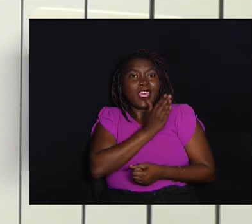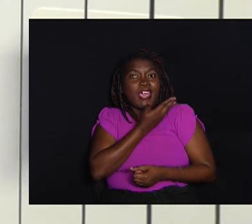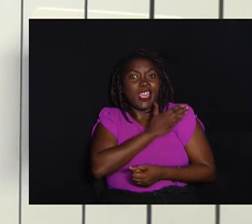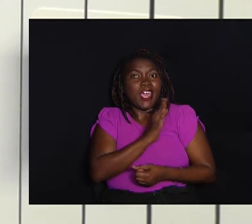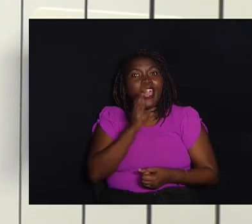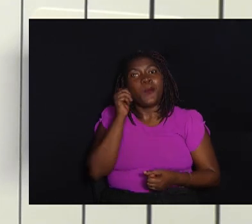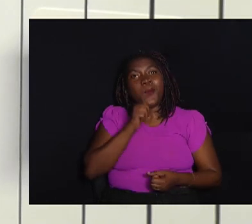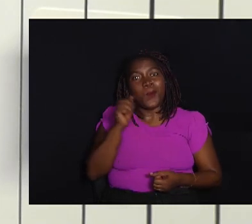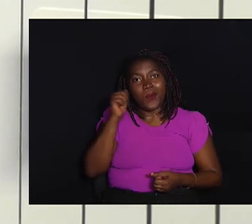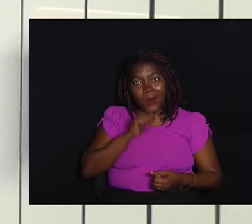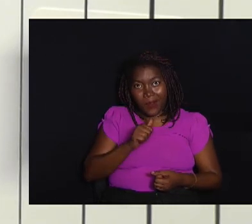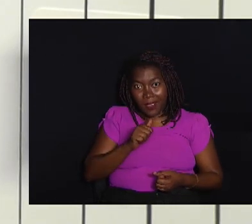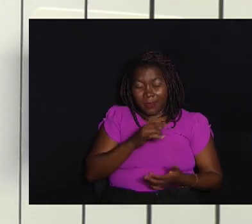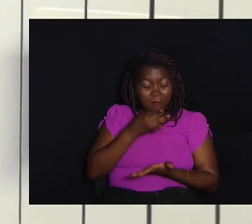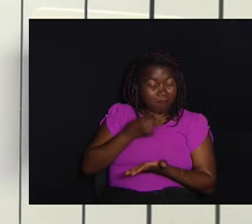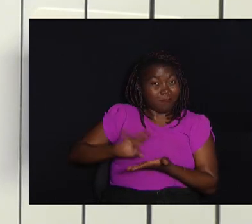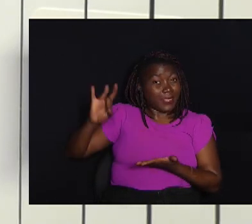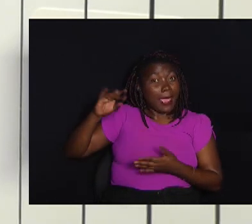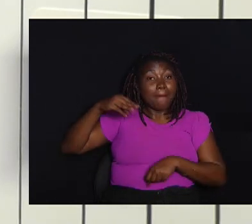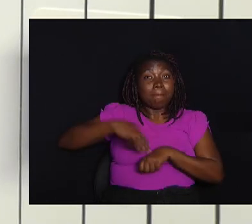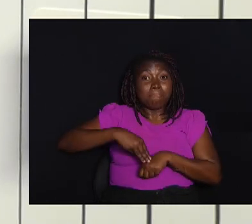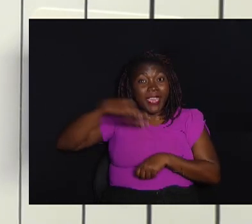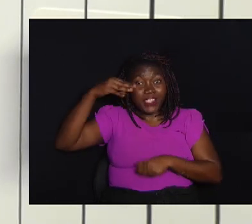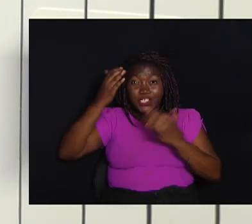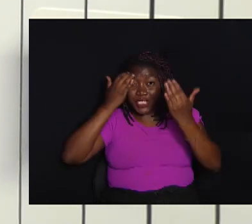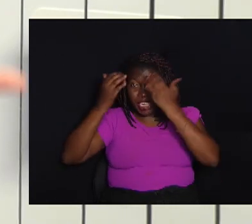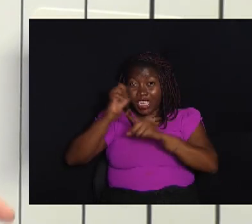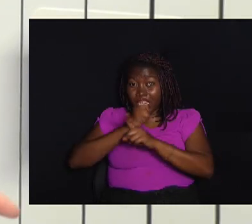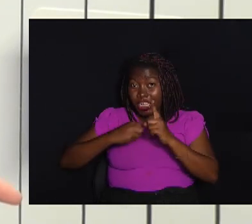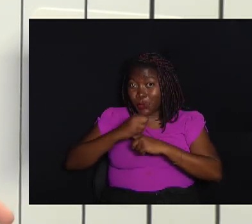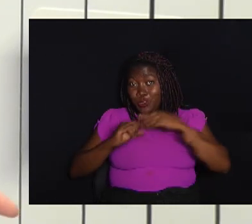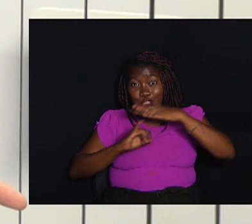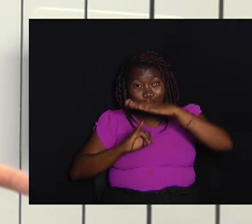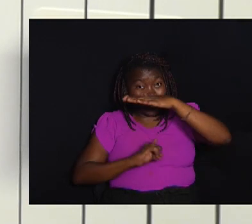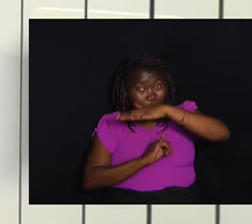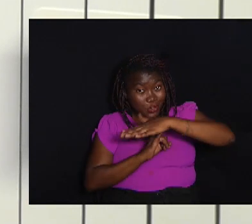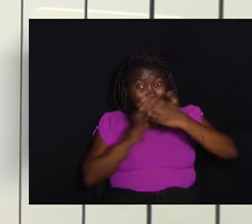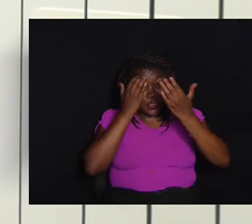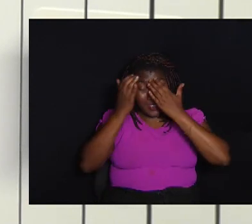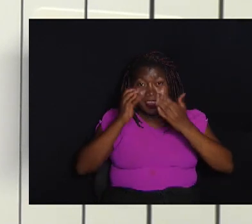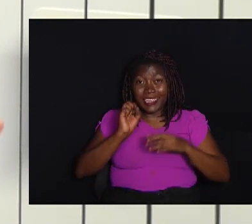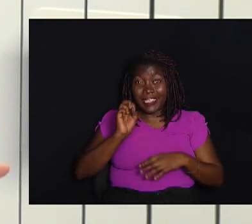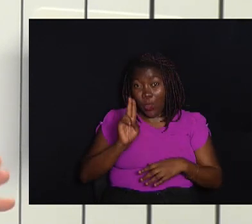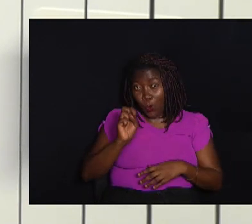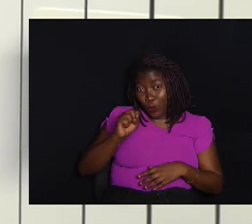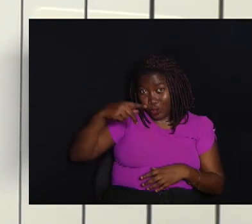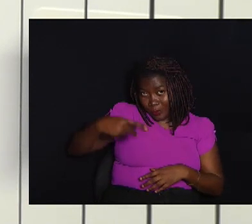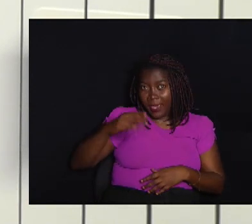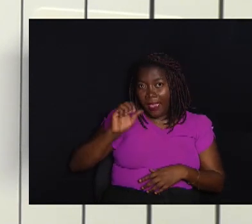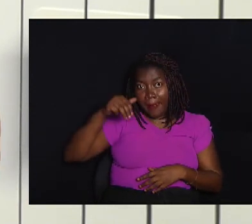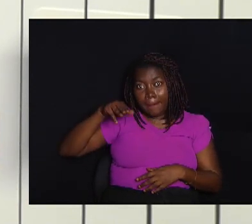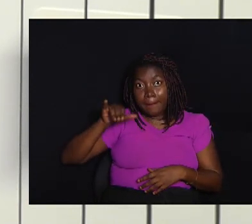mulheres. Olha só, para a mestra em Psicologia Social do Instituto de Psicologia da USP, a Camila Pires, a lei